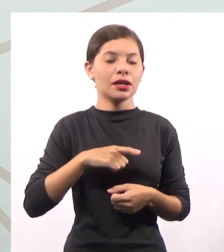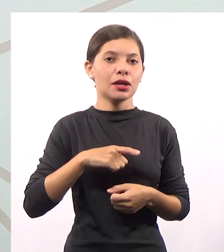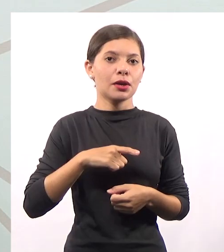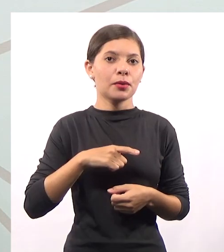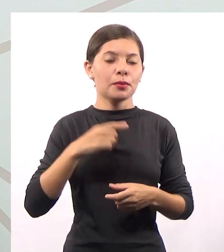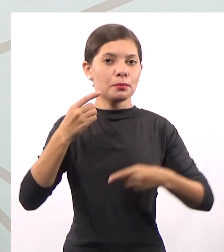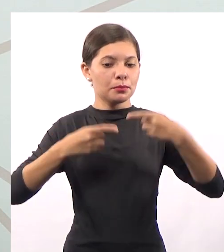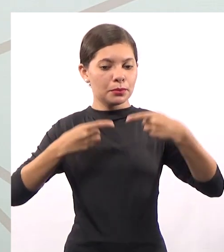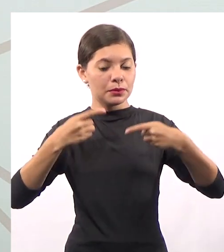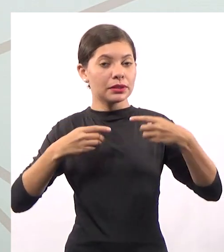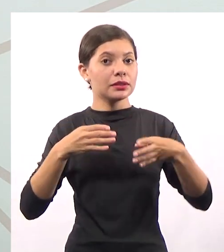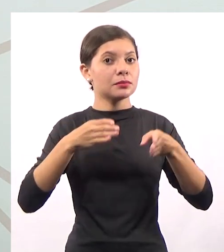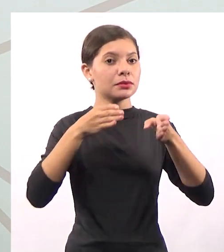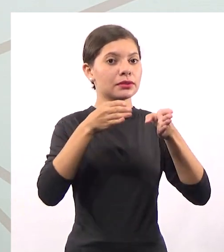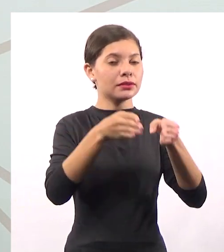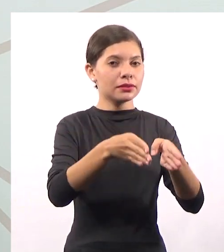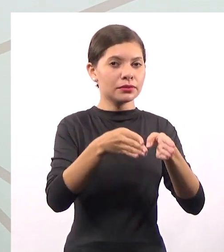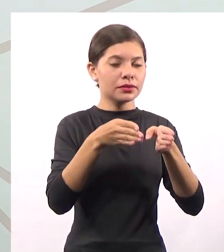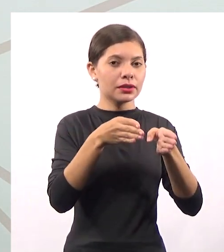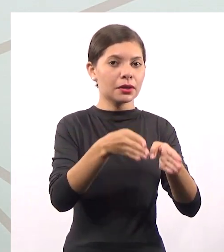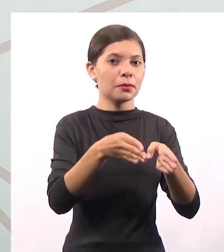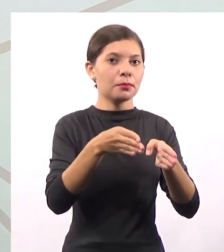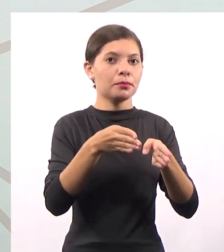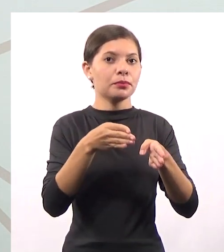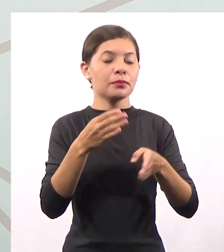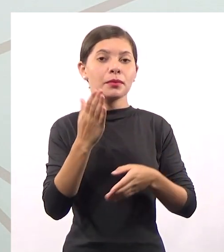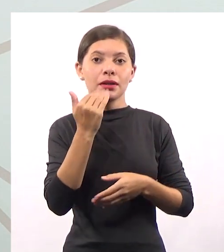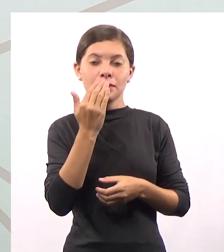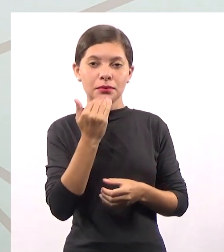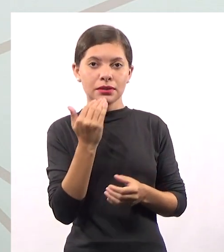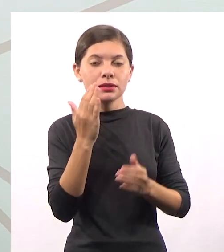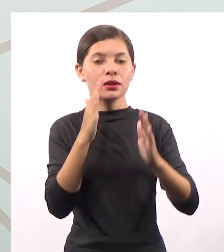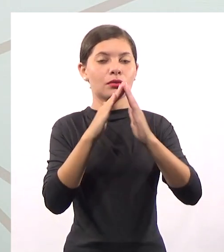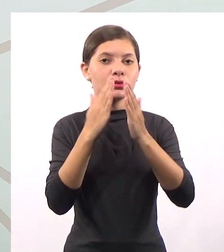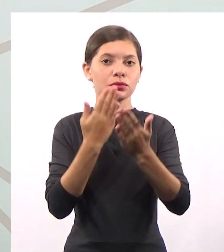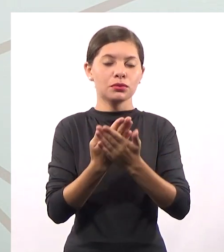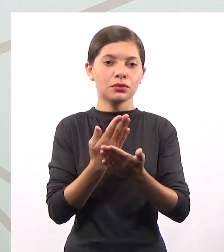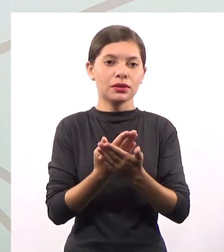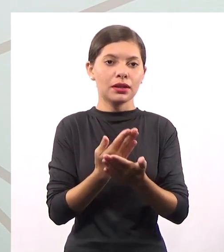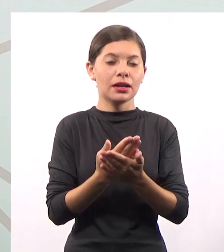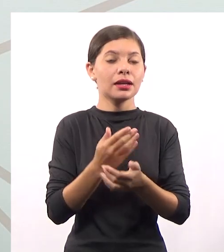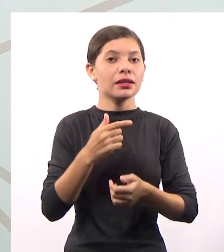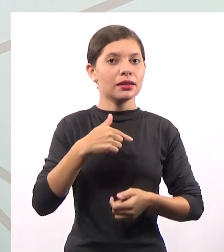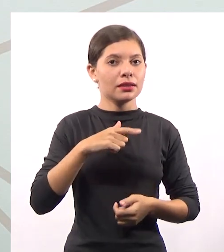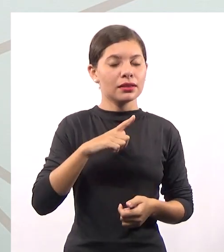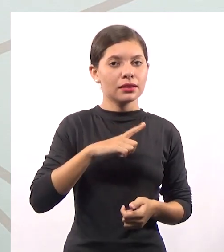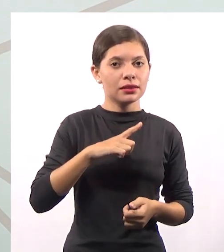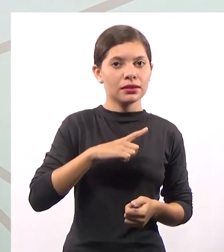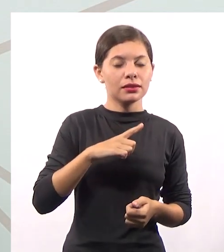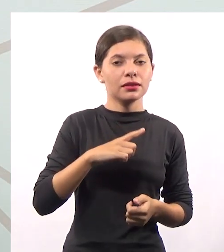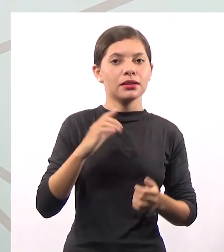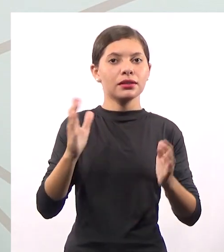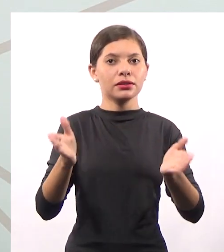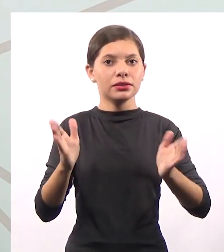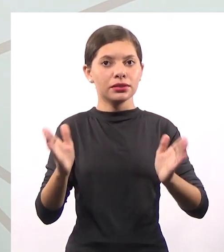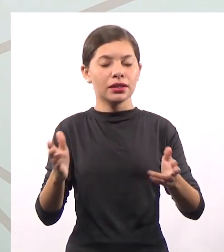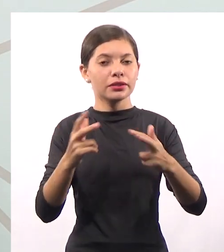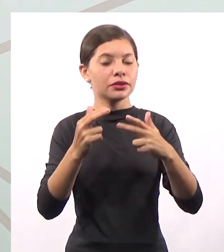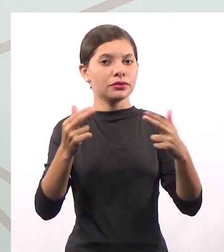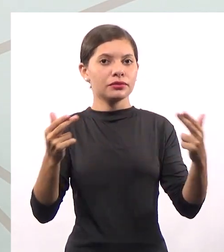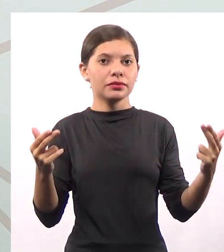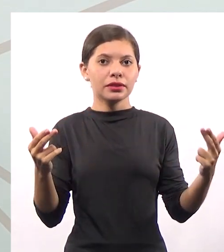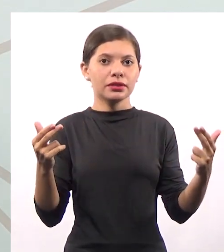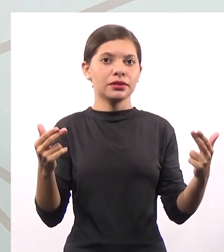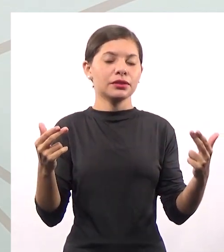e políticas públicas específicas para a alimentação escolar, como o Programa Nacional de Alimentação Escolar, que